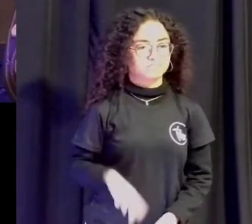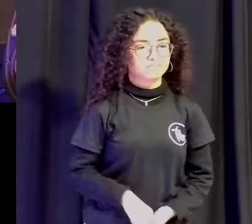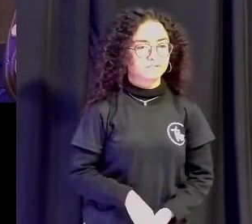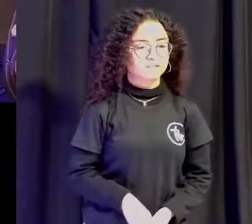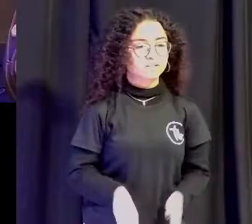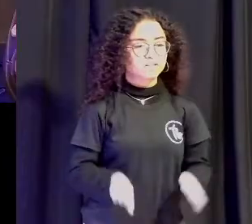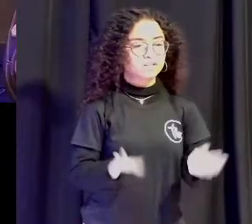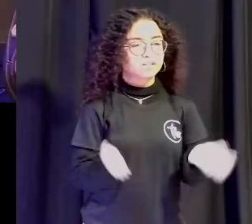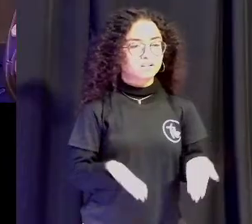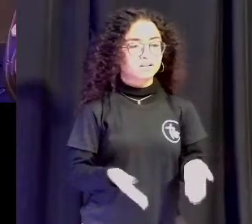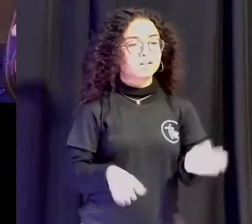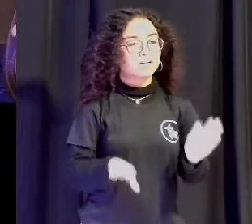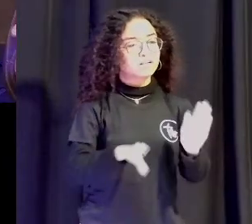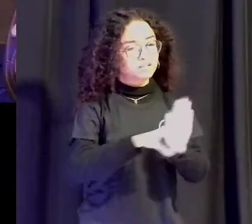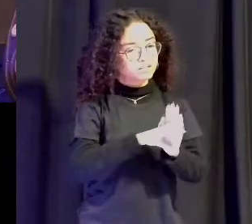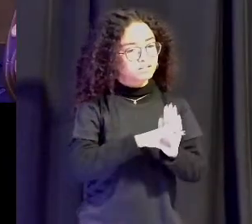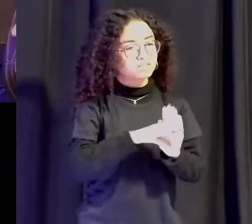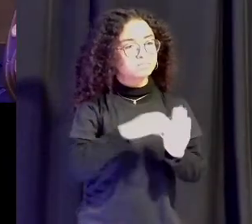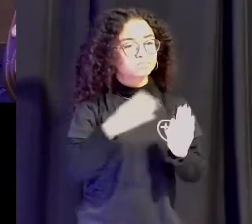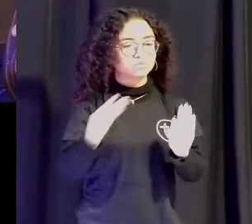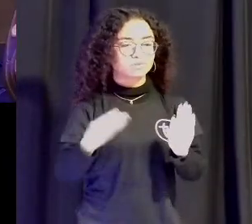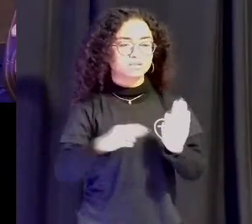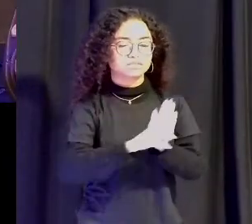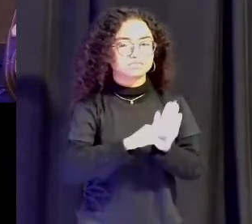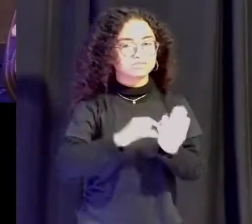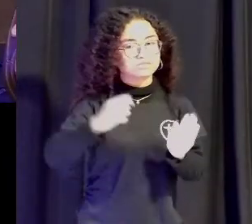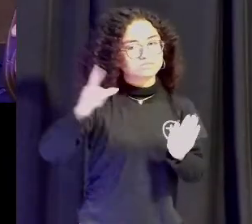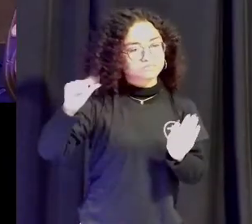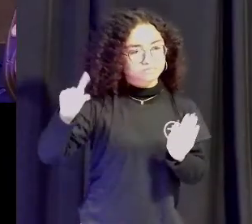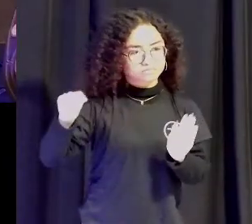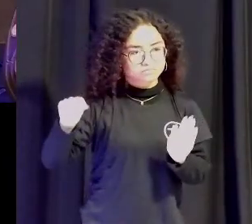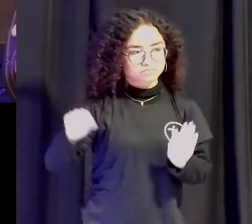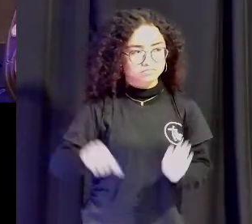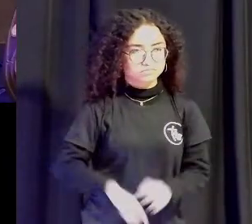Capítulo 4, verso 10.